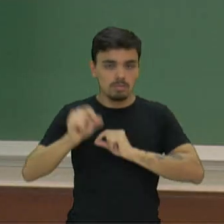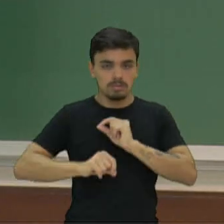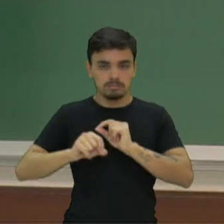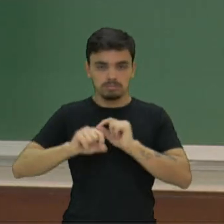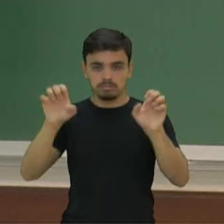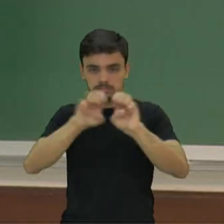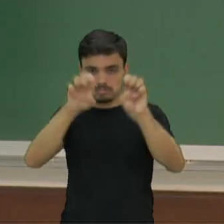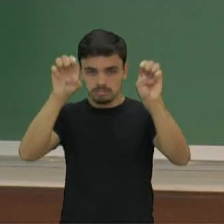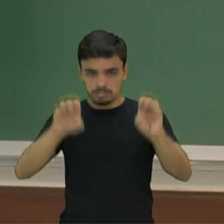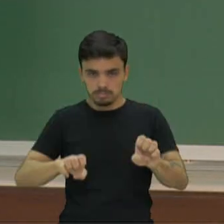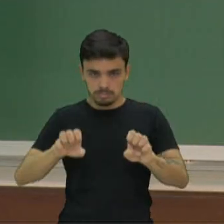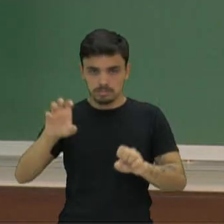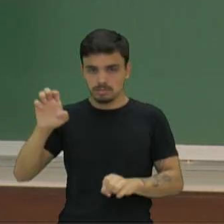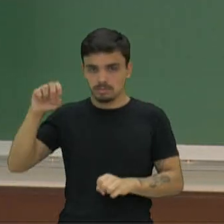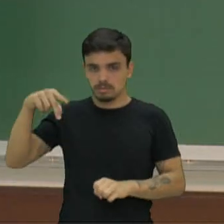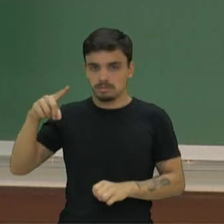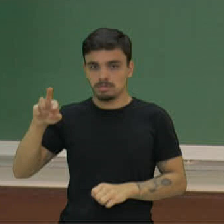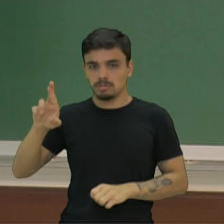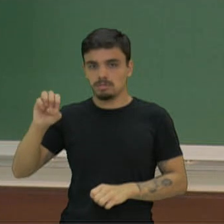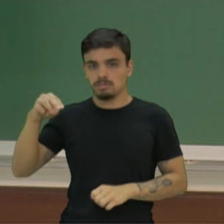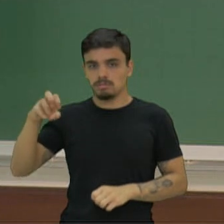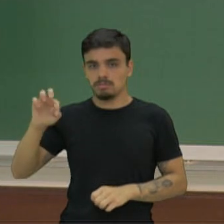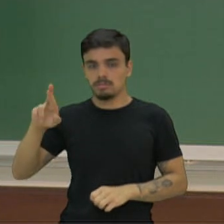do endométrio. Certo, gente?